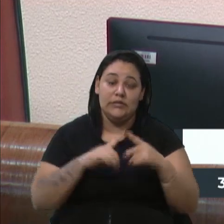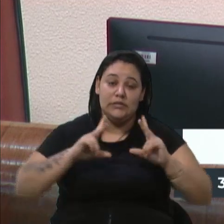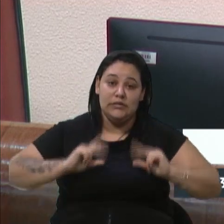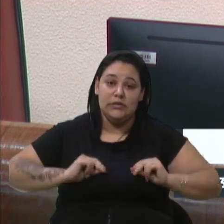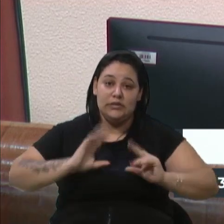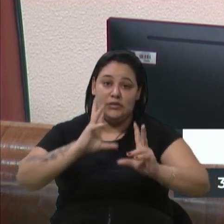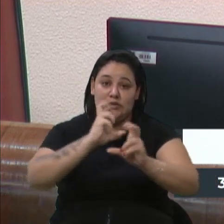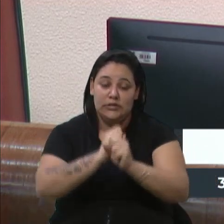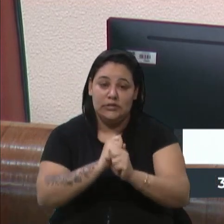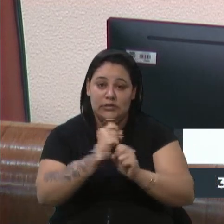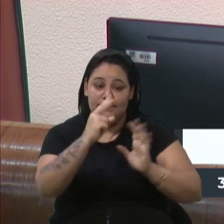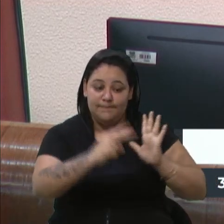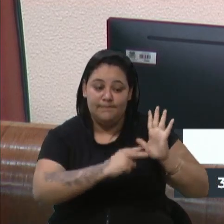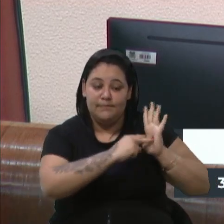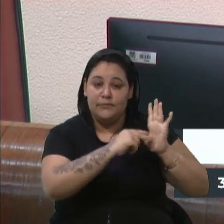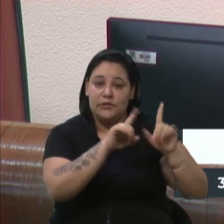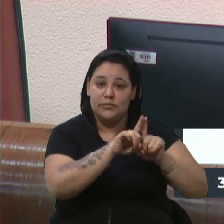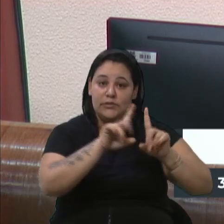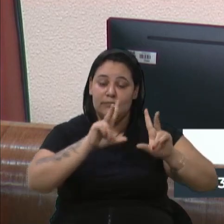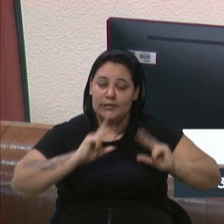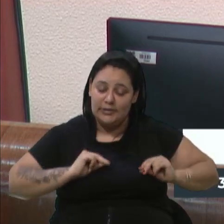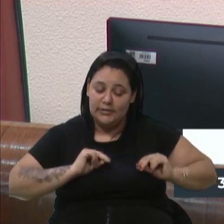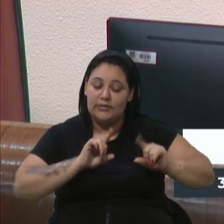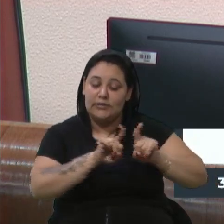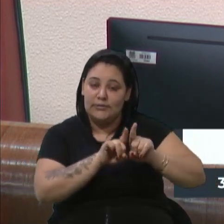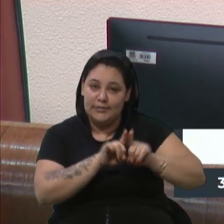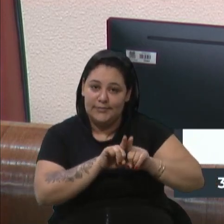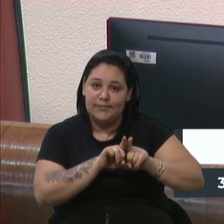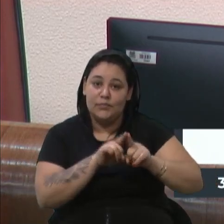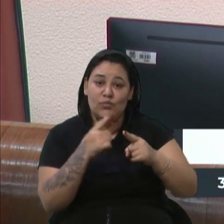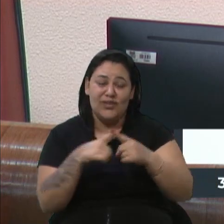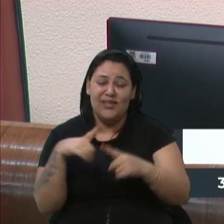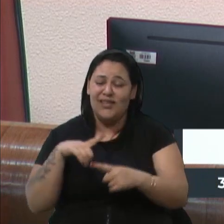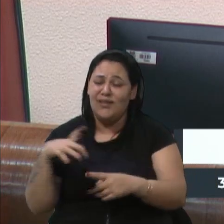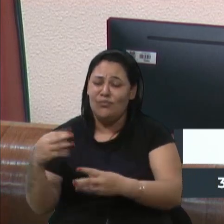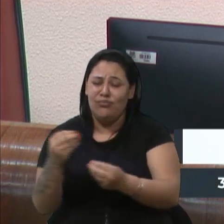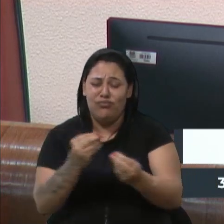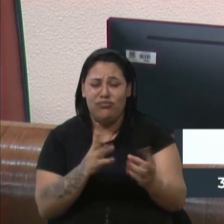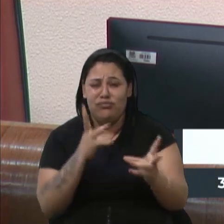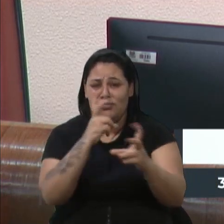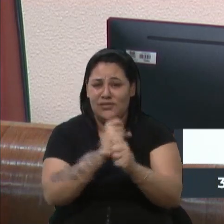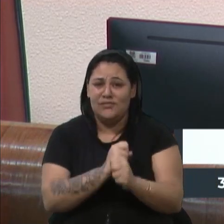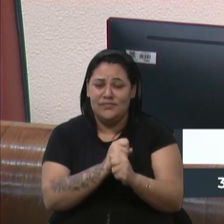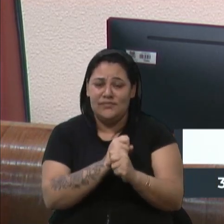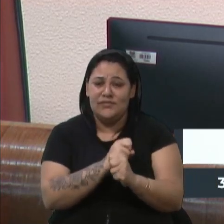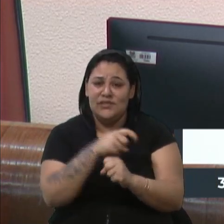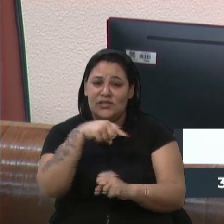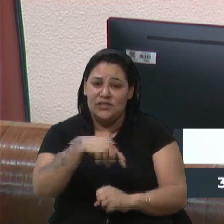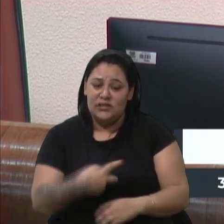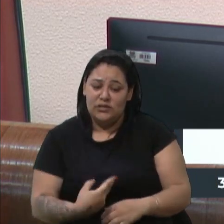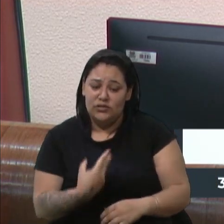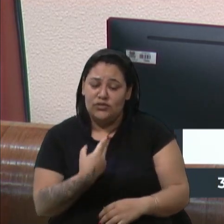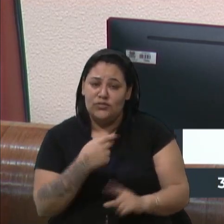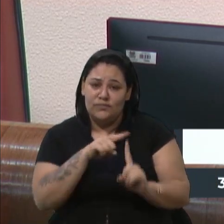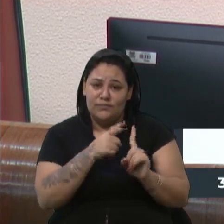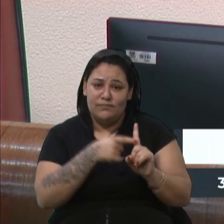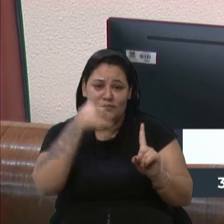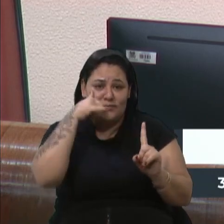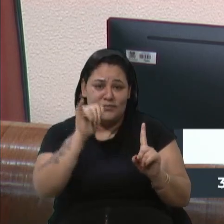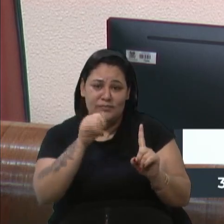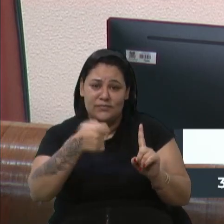de atenção a um público grande, e a castração é uma das formas de reduzir o aumento da